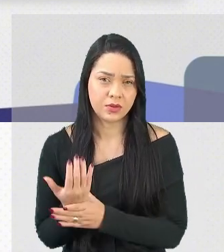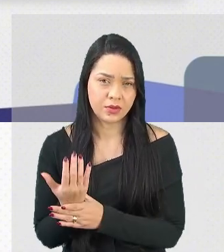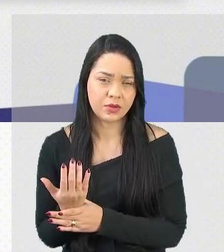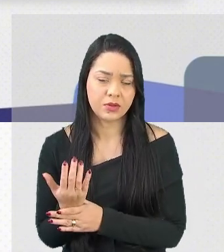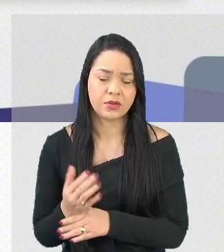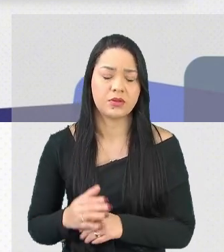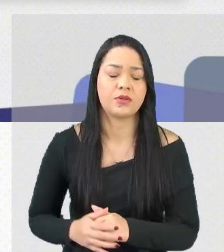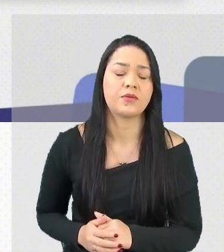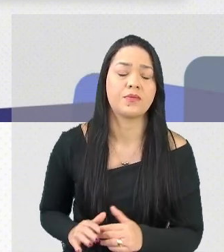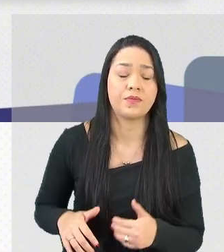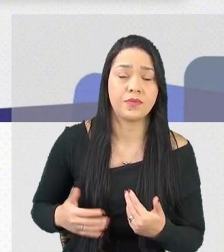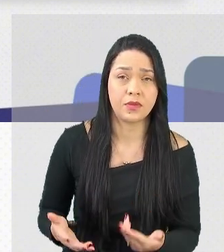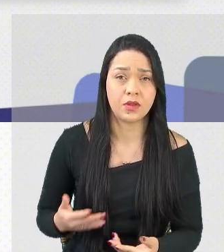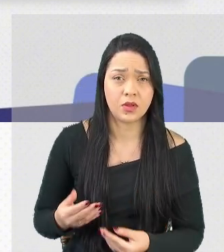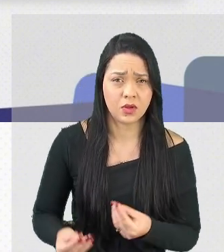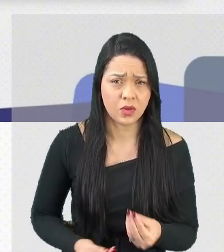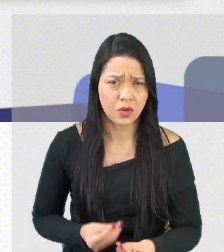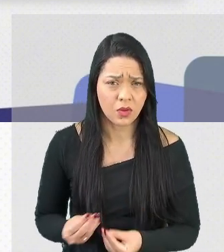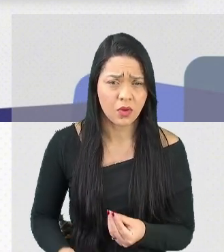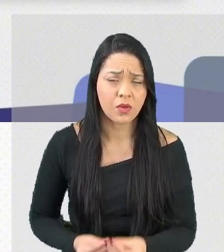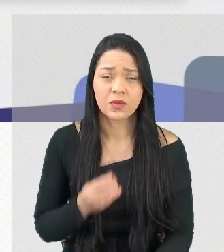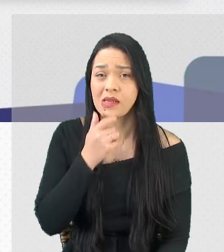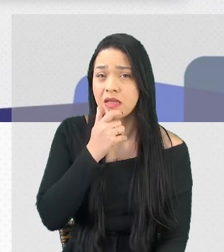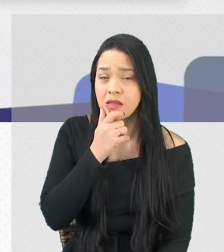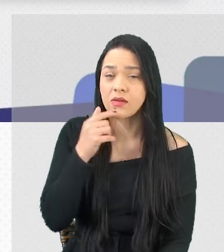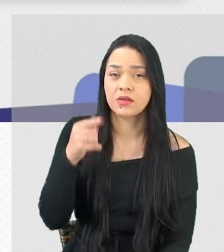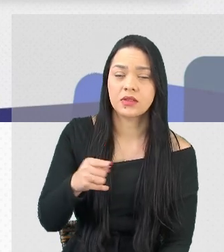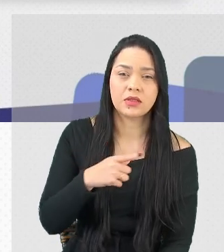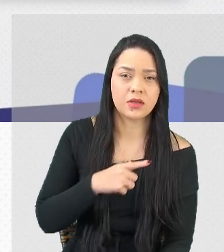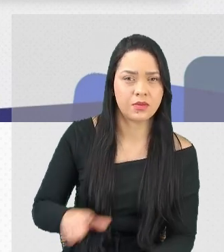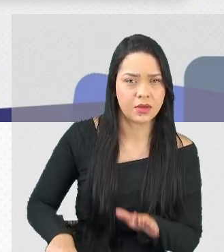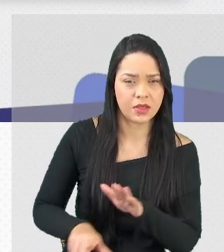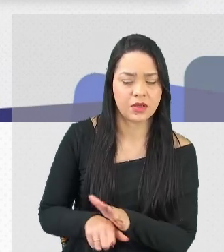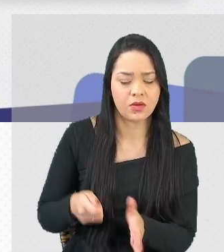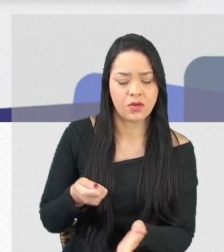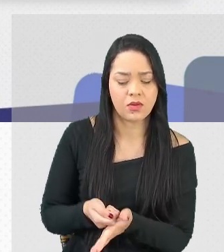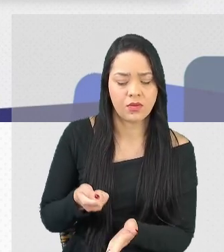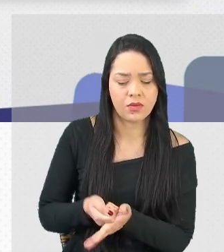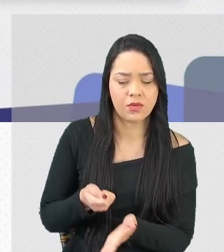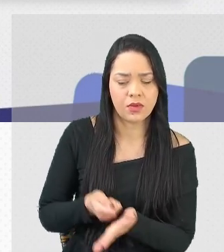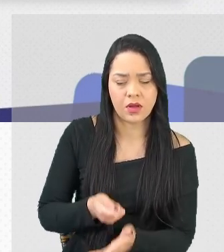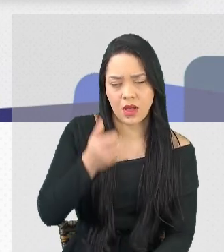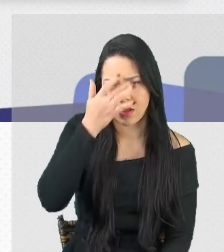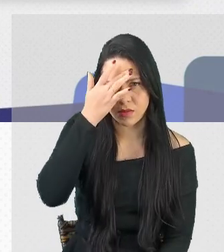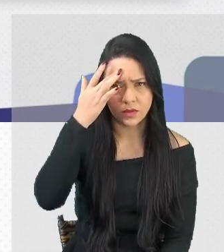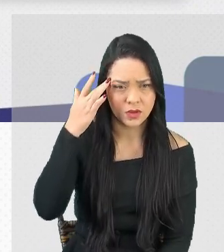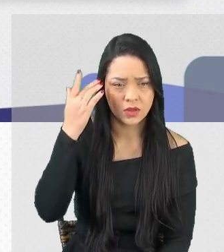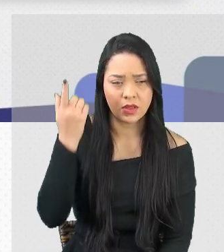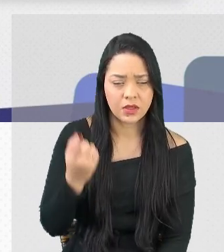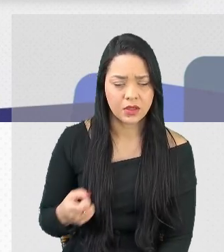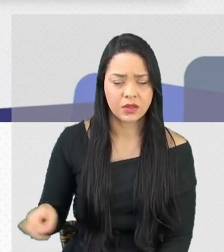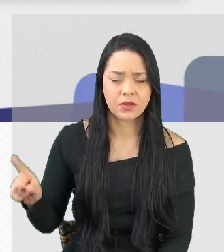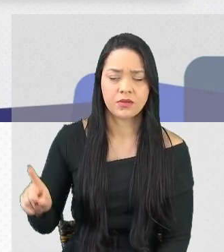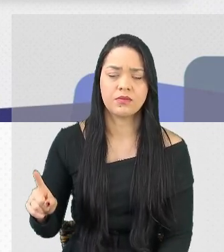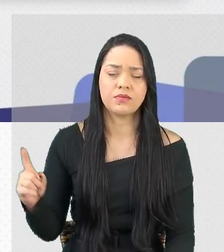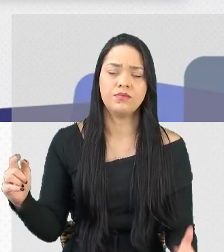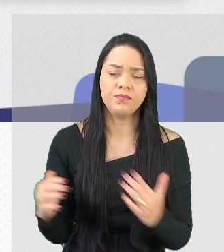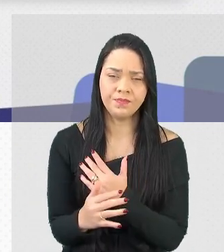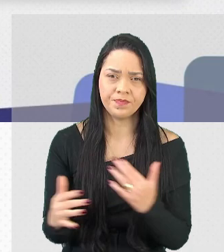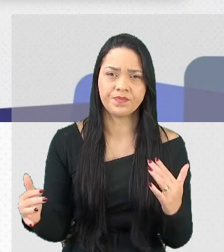lei que obrigou as pessoas a irem para os centros urbanos, você teve uma força de trabalho